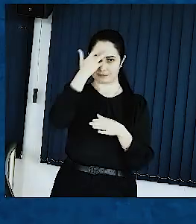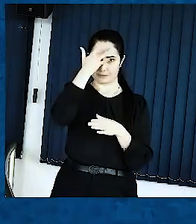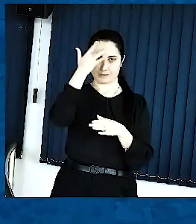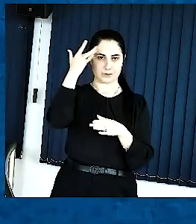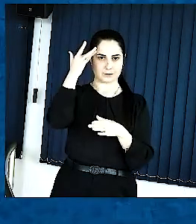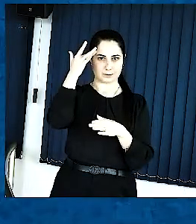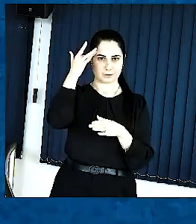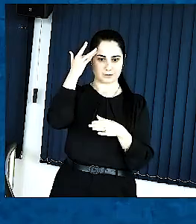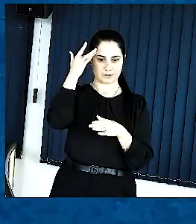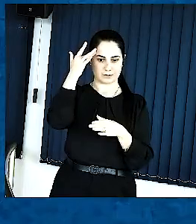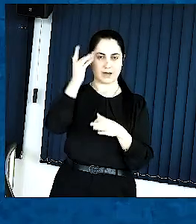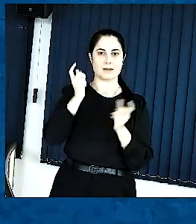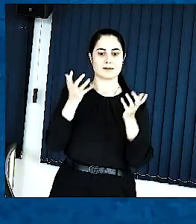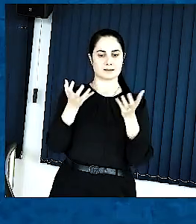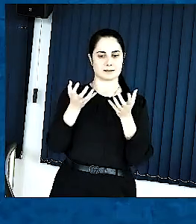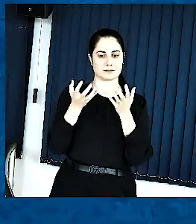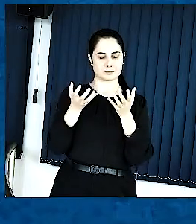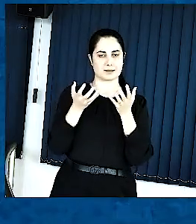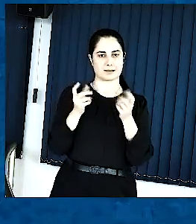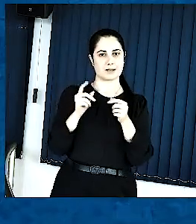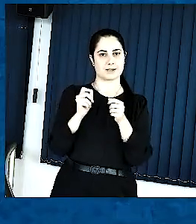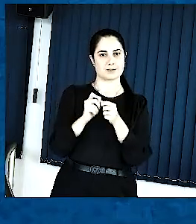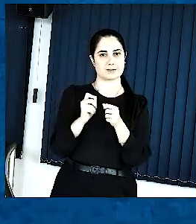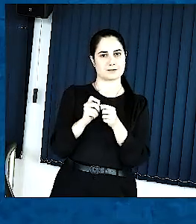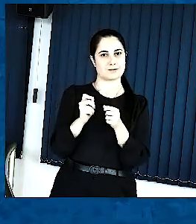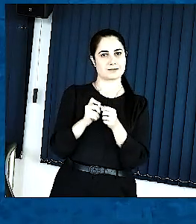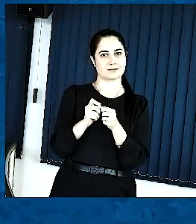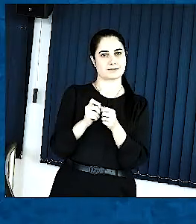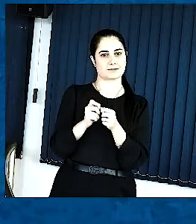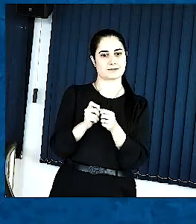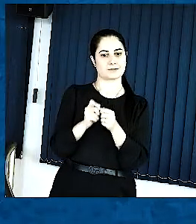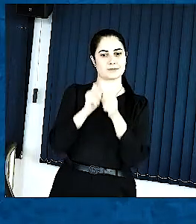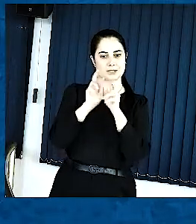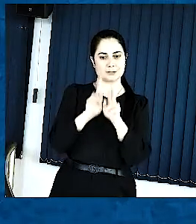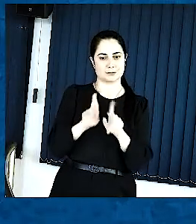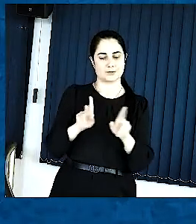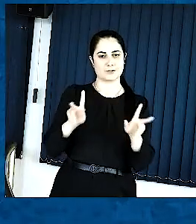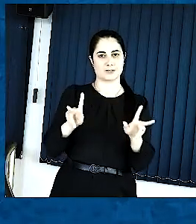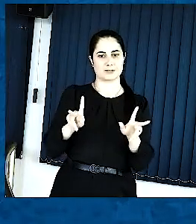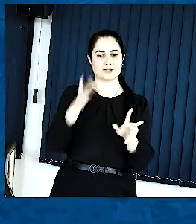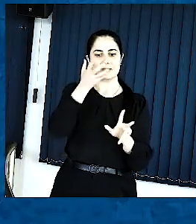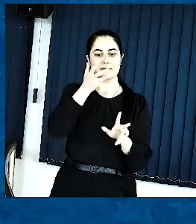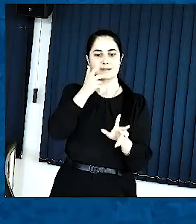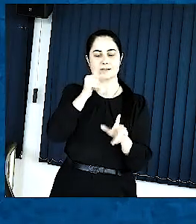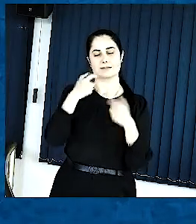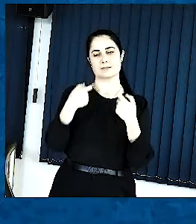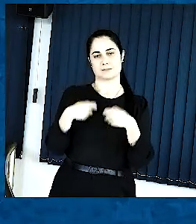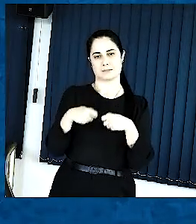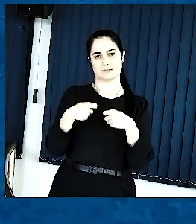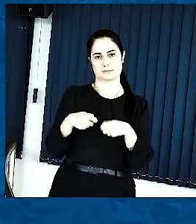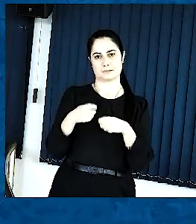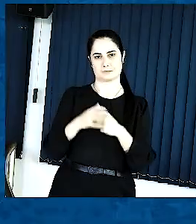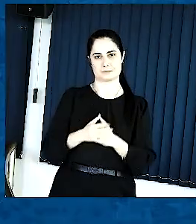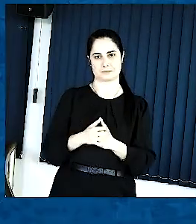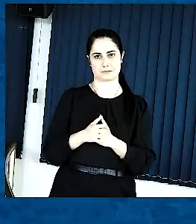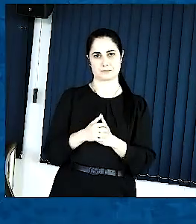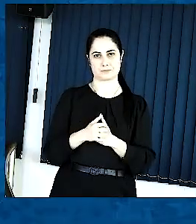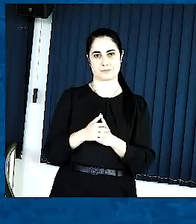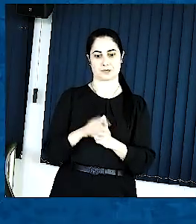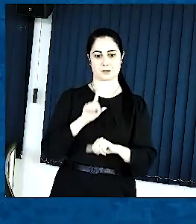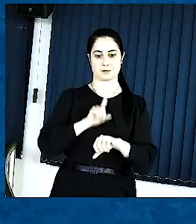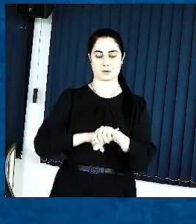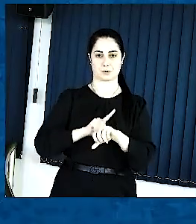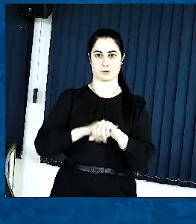está disposto a fazer alguma coisa por essas crianças que precisam.